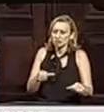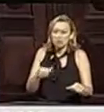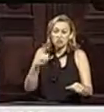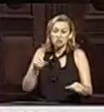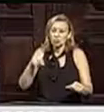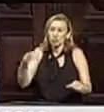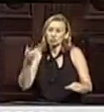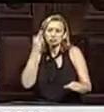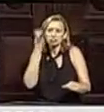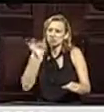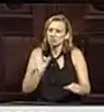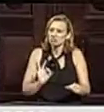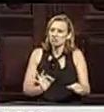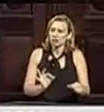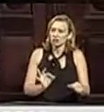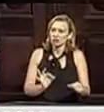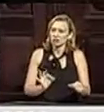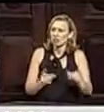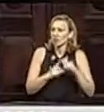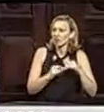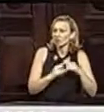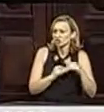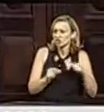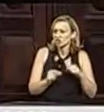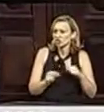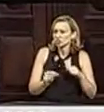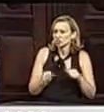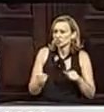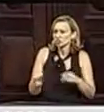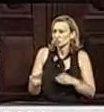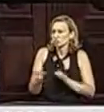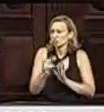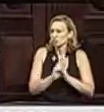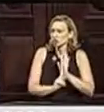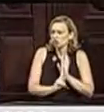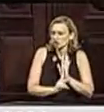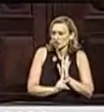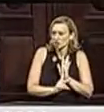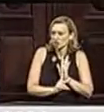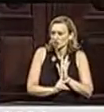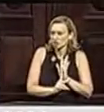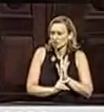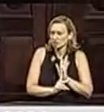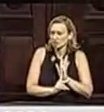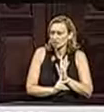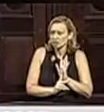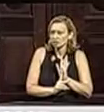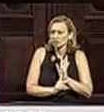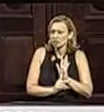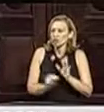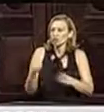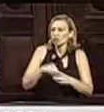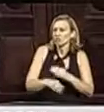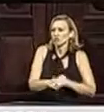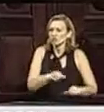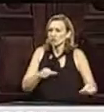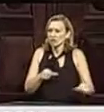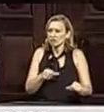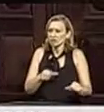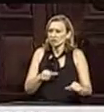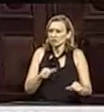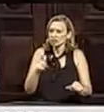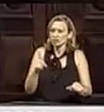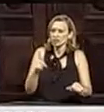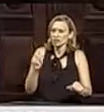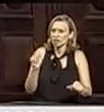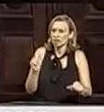chegado até o artigo 3º do projeto, e votou contra, e parte da bancada da esquerda votaram contra, mas era o contrário, garantia, porque